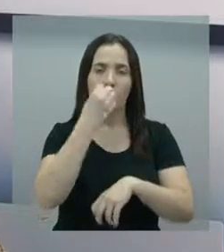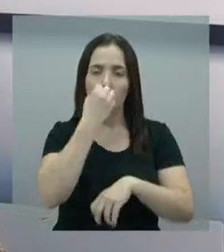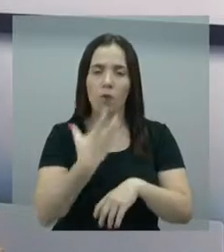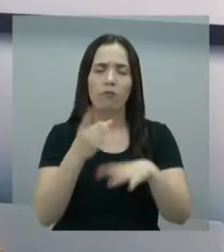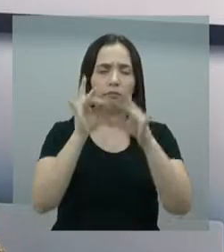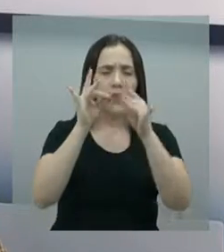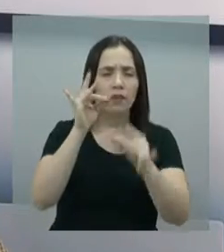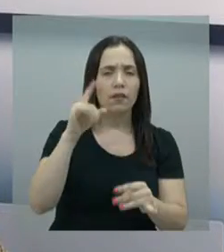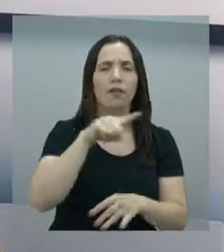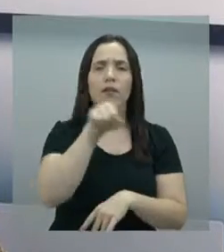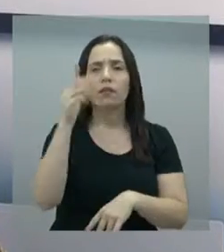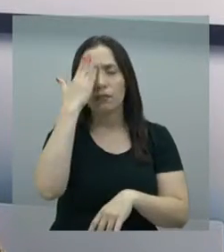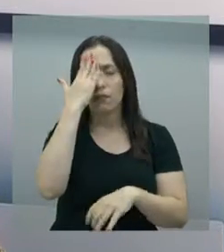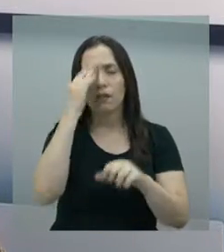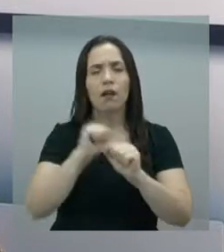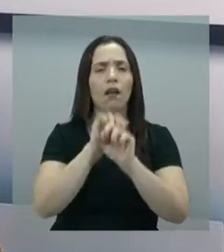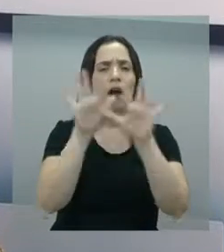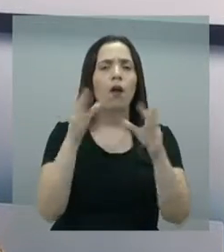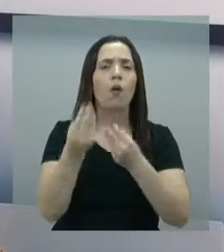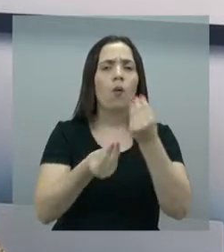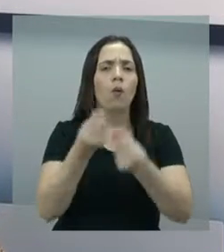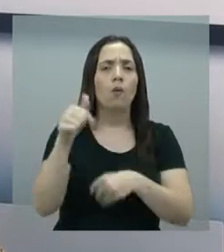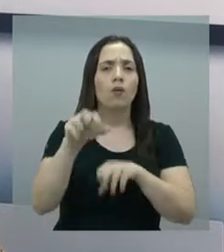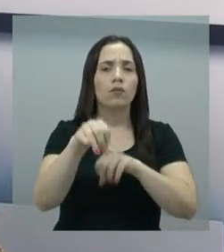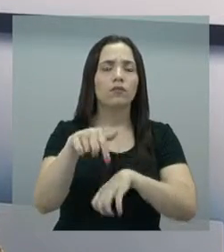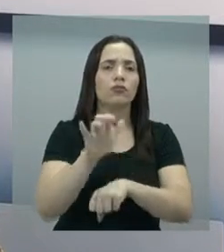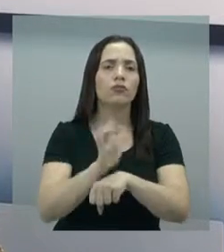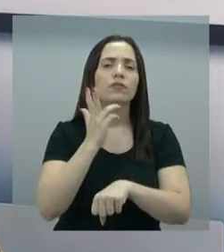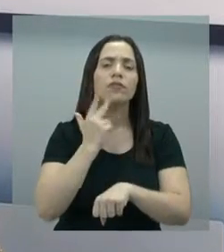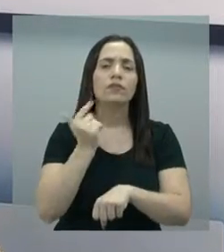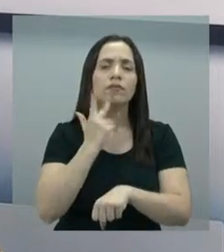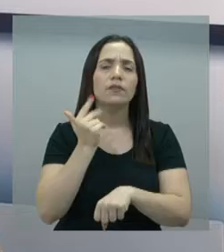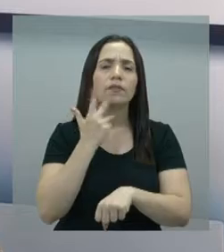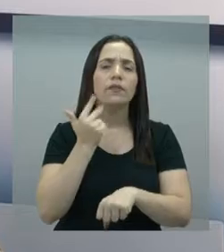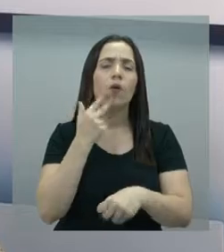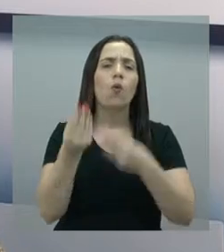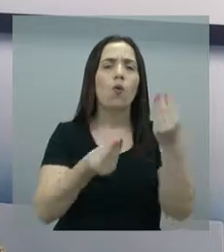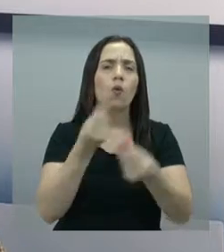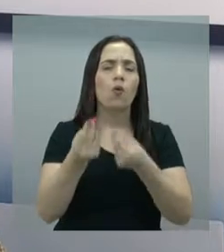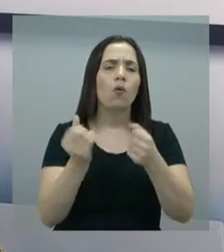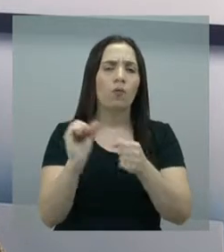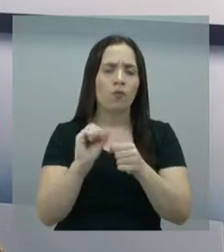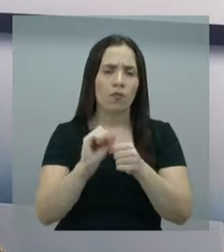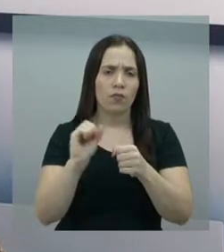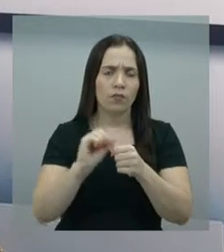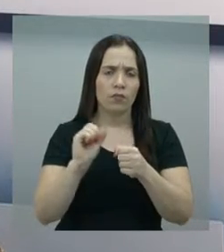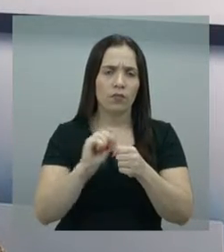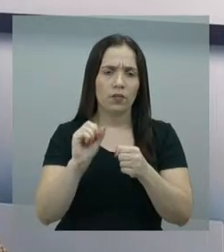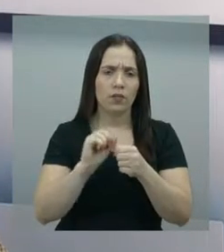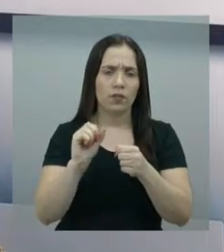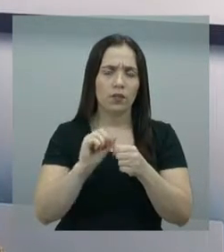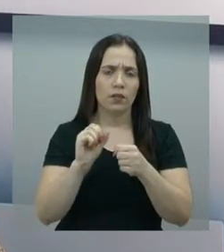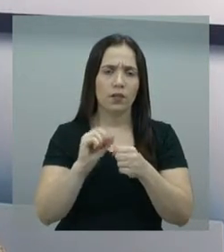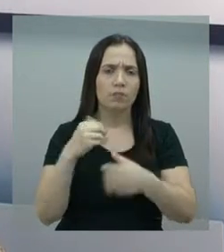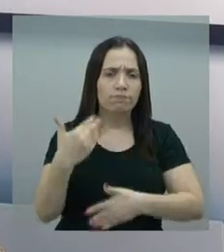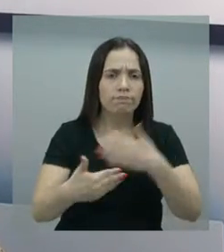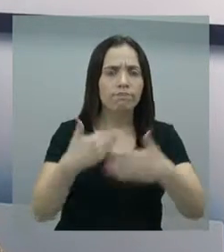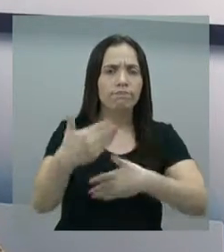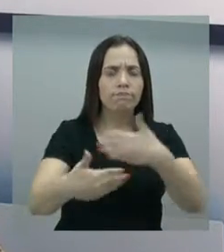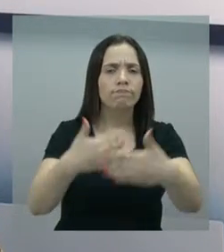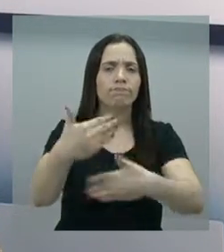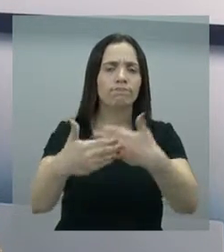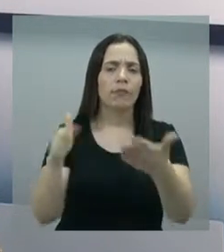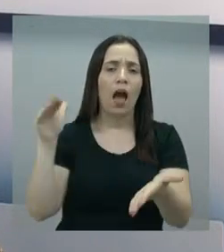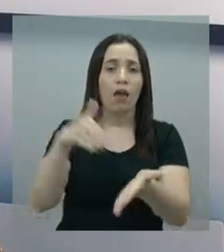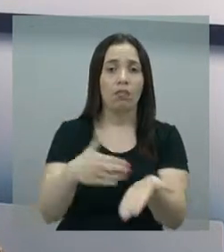aprofundando, para você saber como está a educação do Estado do Ceará e como foi feito passo a passo esse desenvolvimento